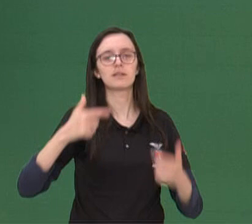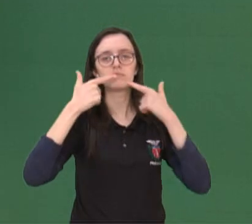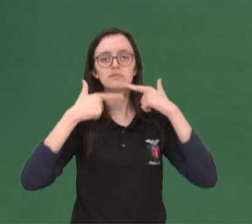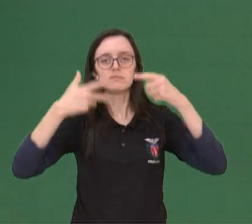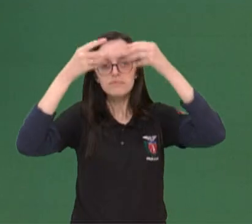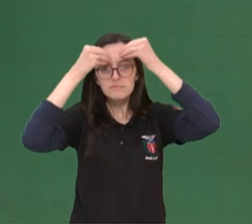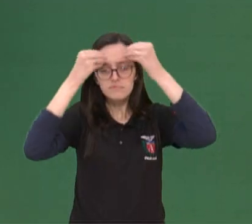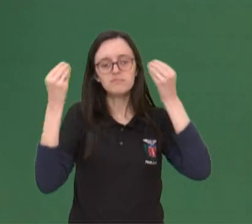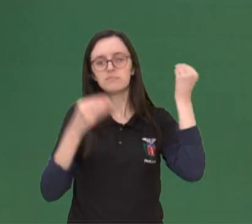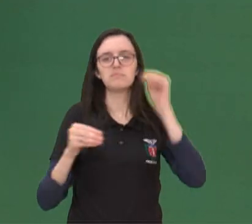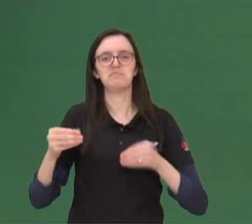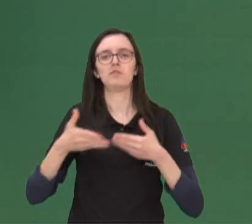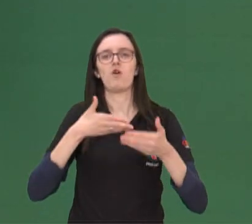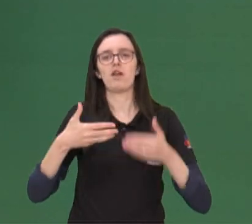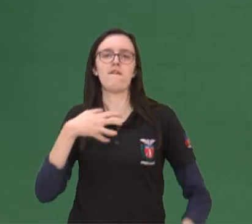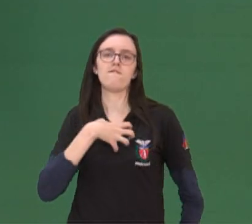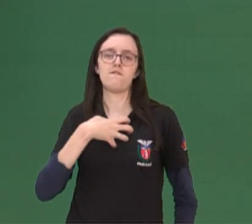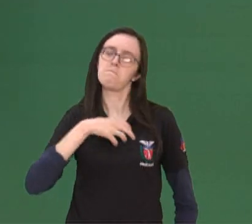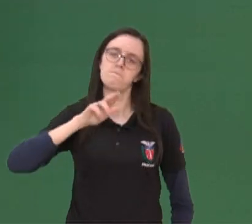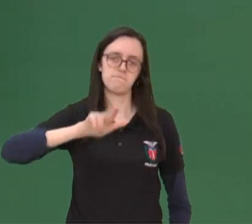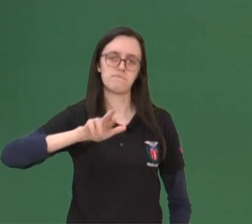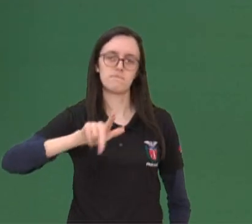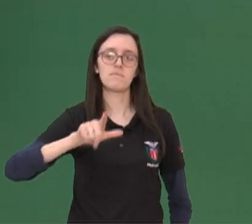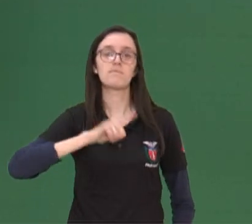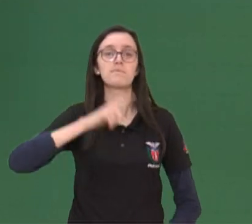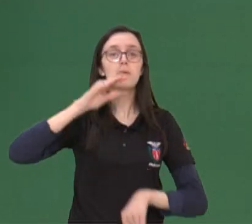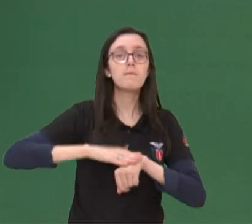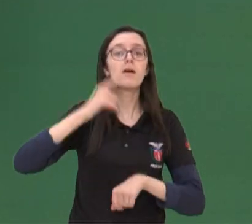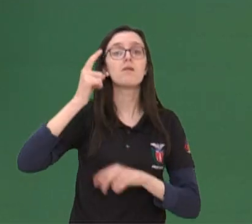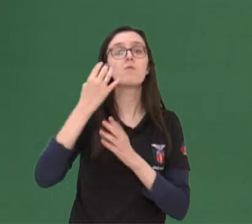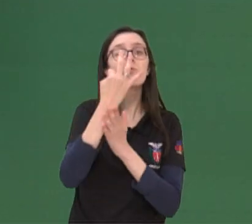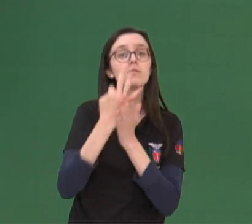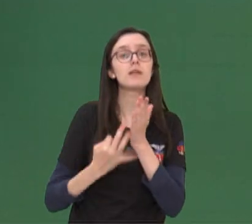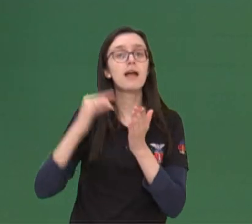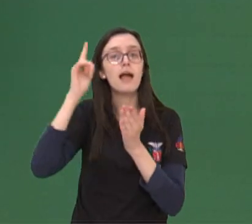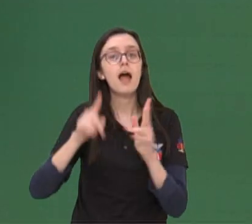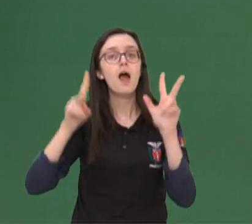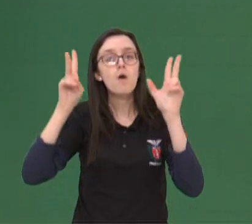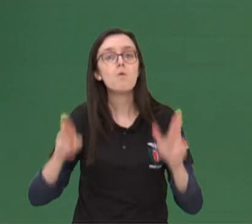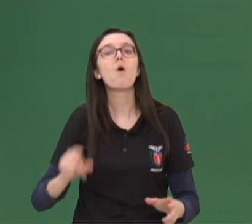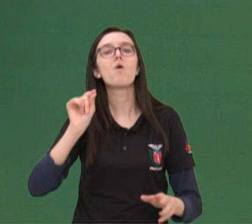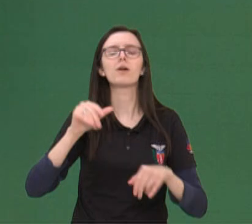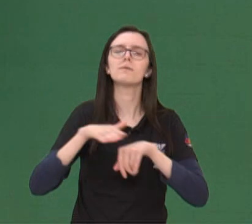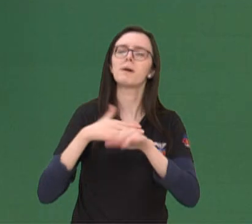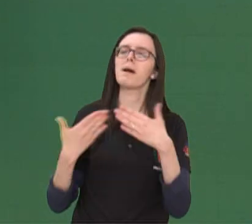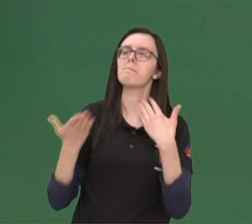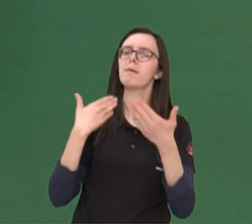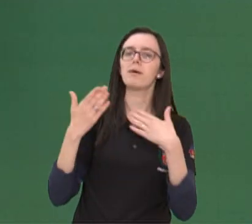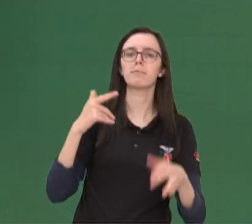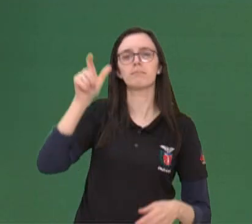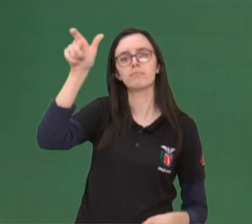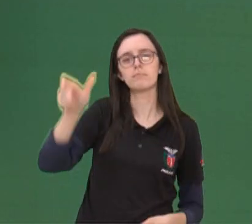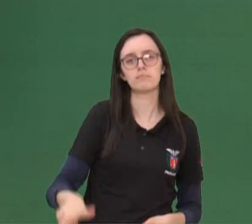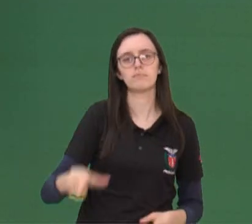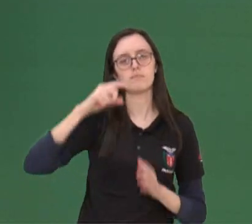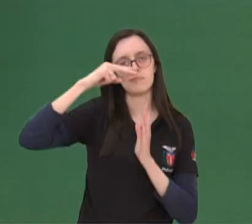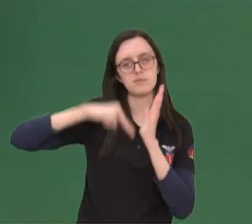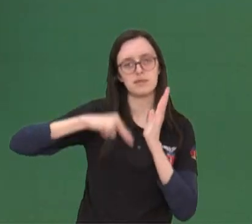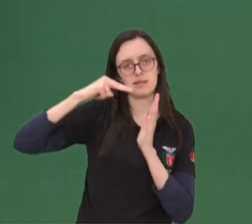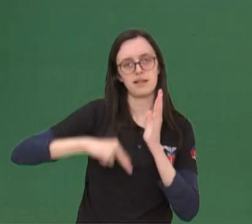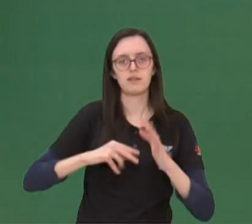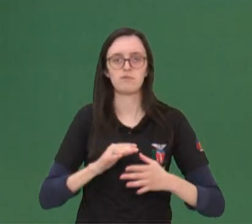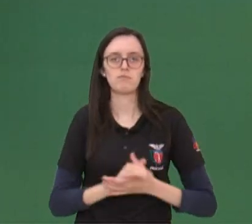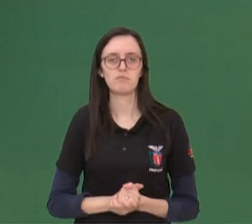linguagem rebuscada. Eu vou ter mais um texto como se fosse uma conversa com o